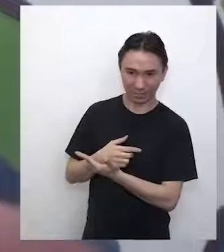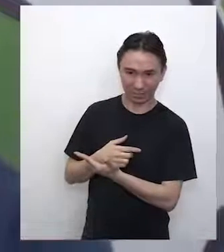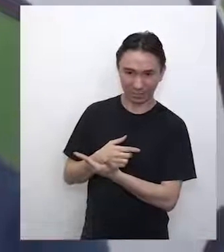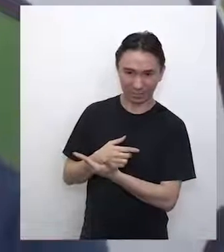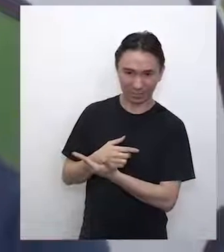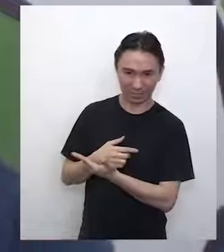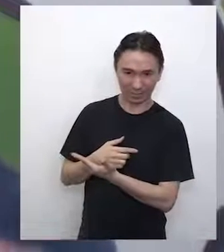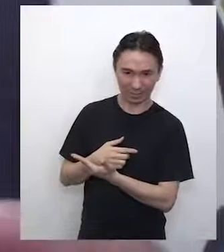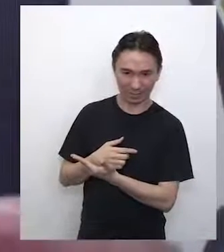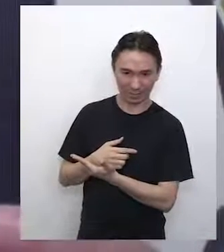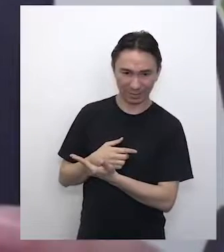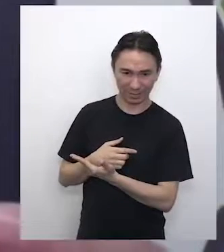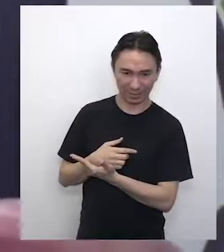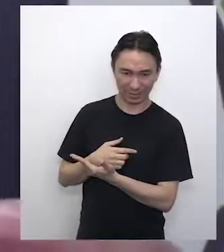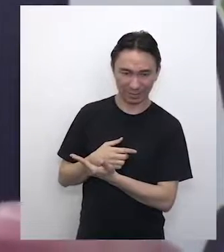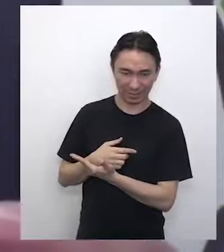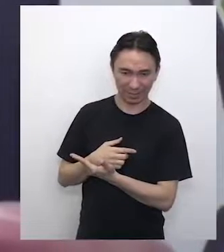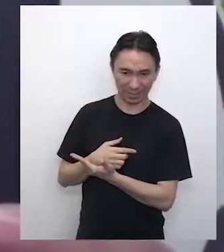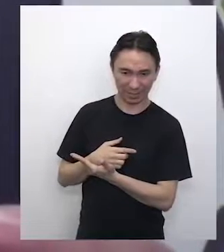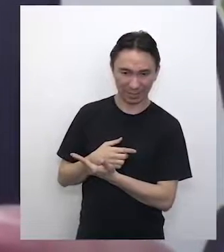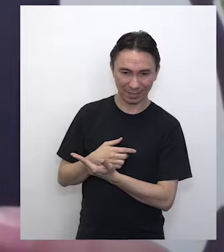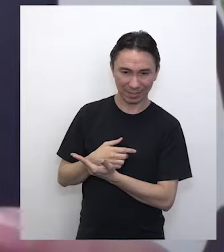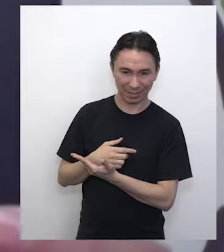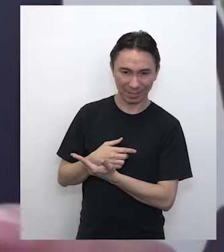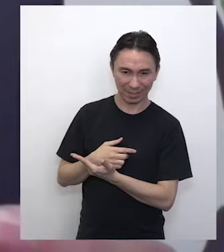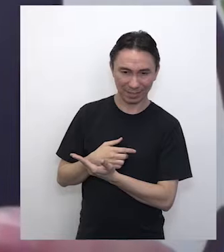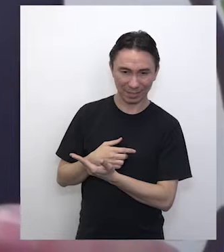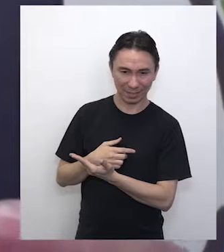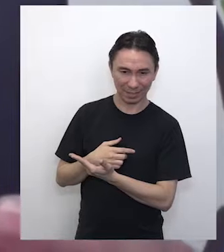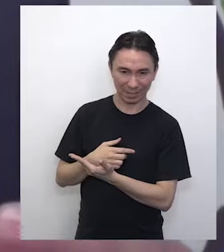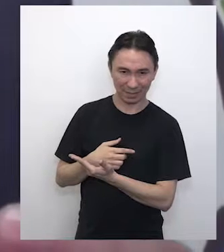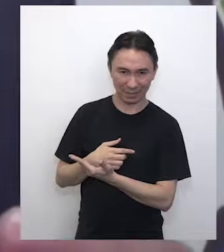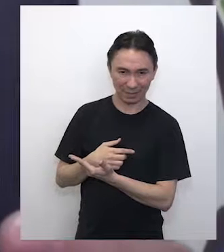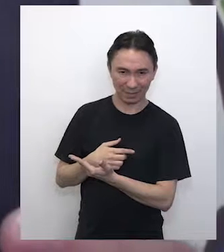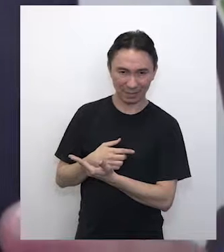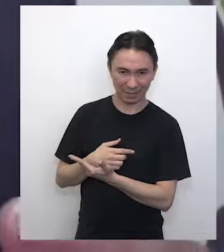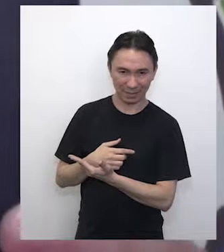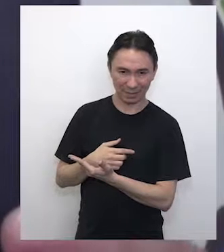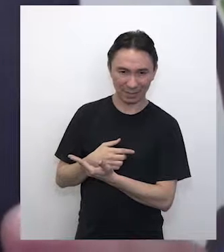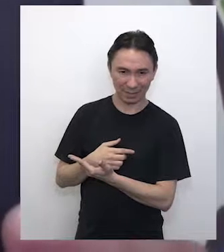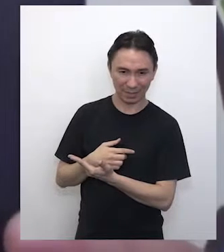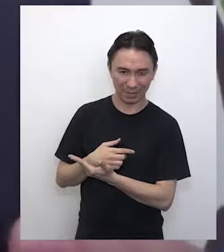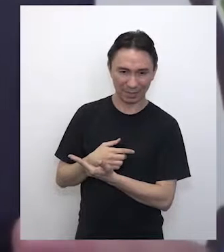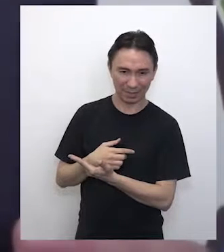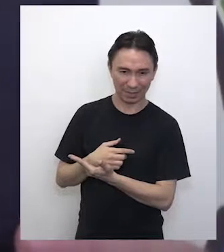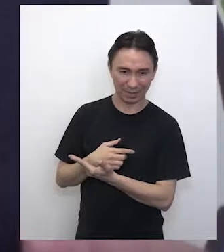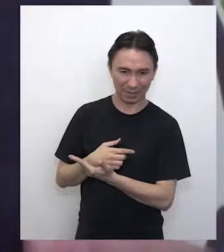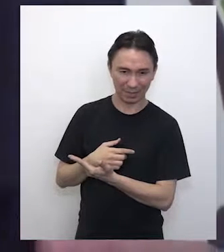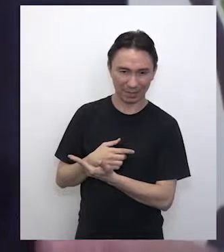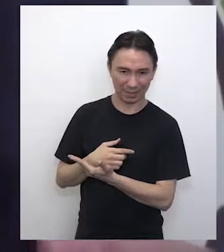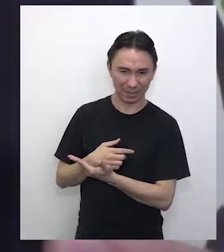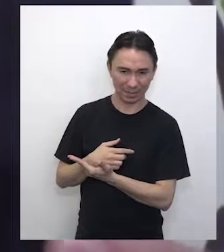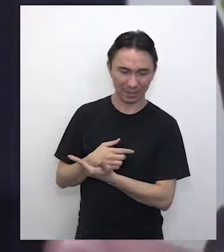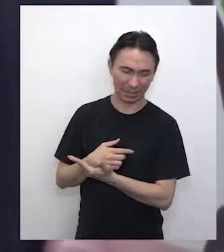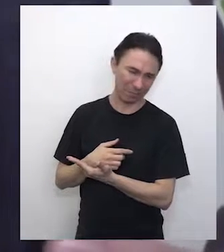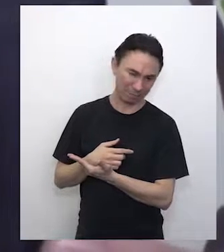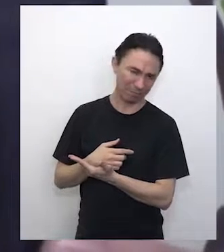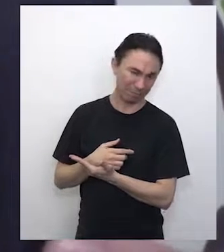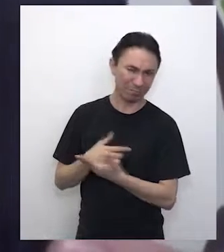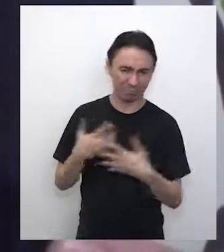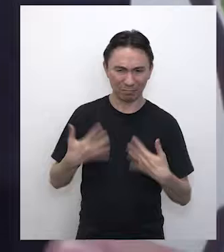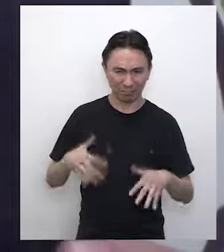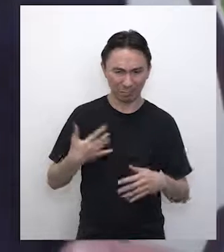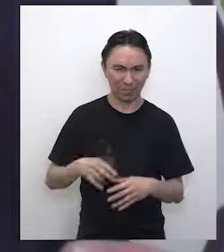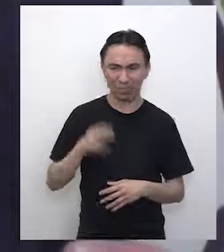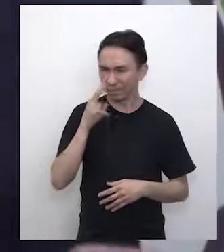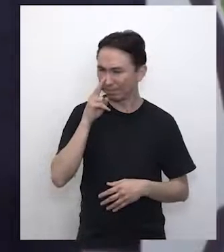eu mostrar aqui. Aqui está melhor? Bom, essa plaquinha aqui, lógico que a potência dela é bem